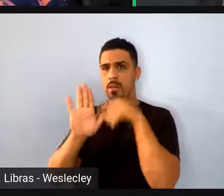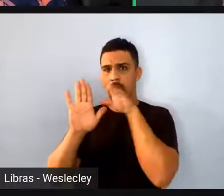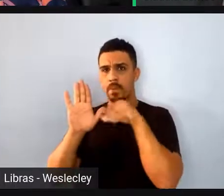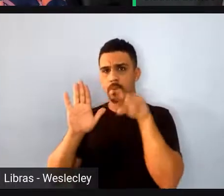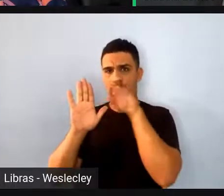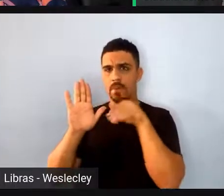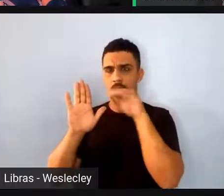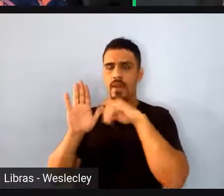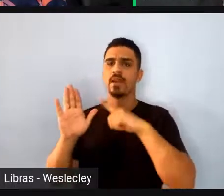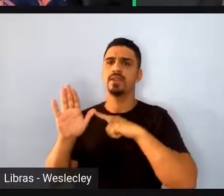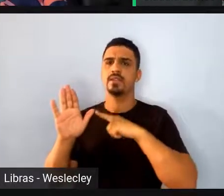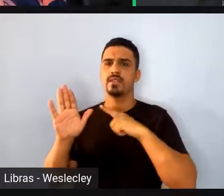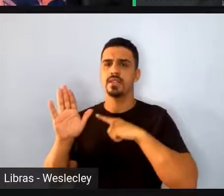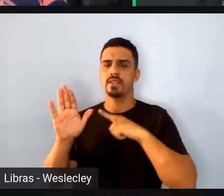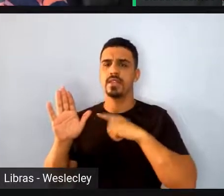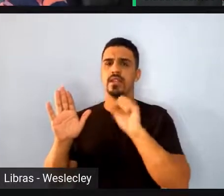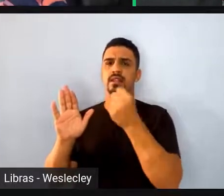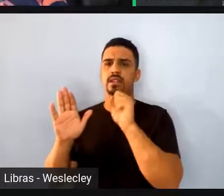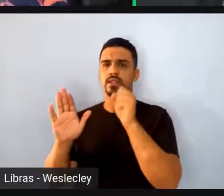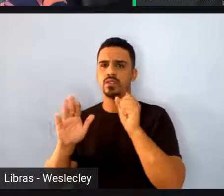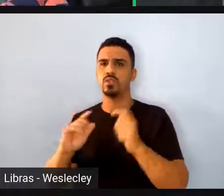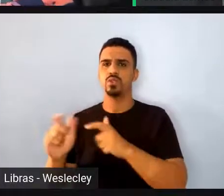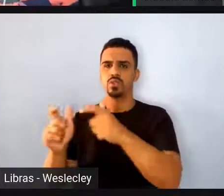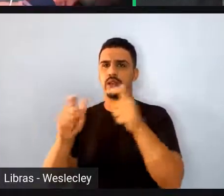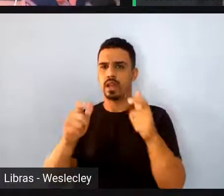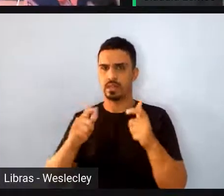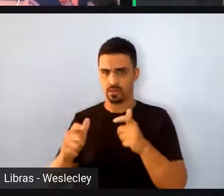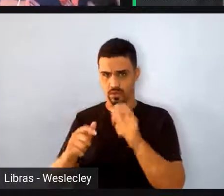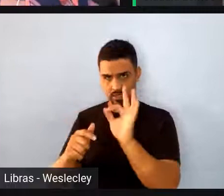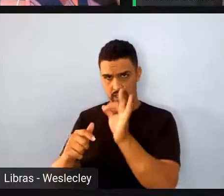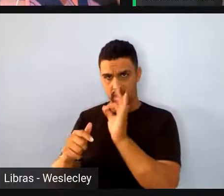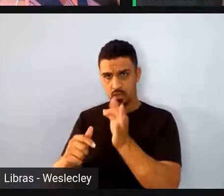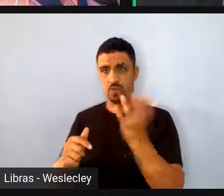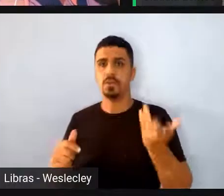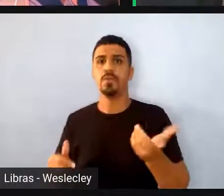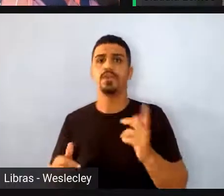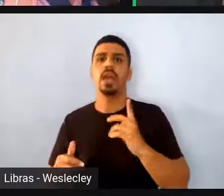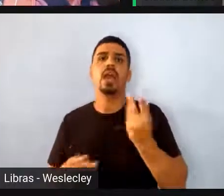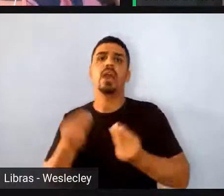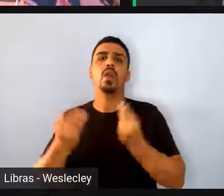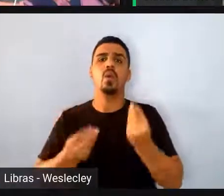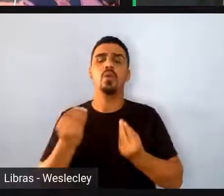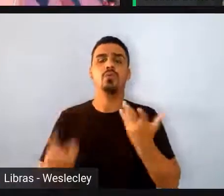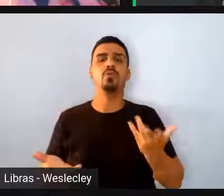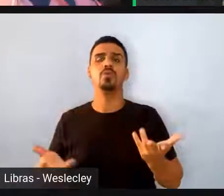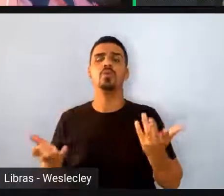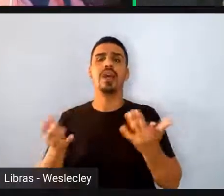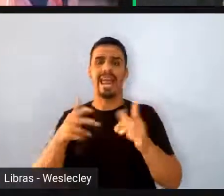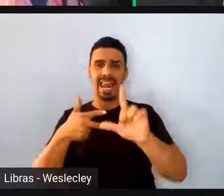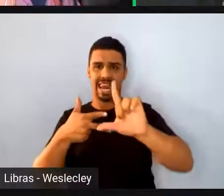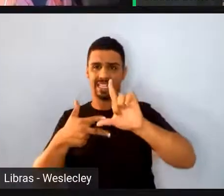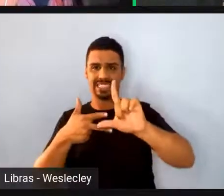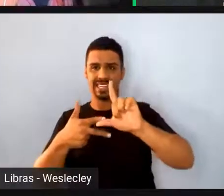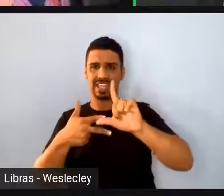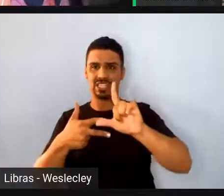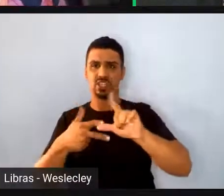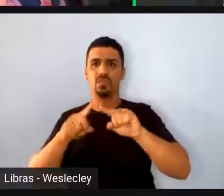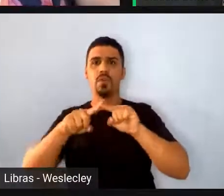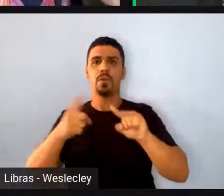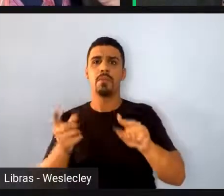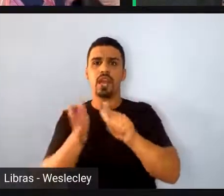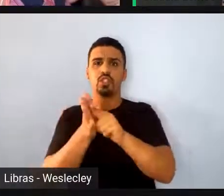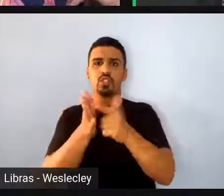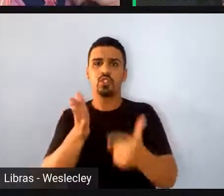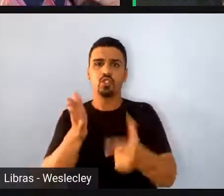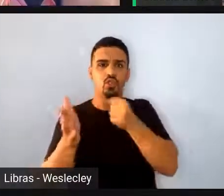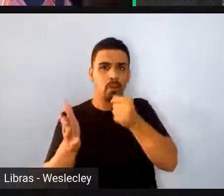respeitam, nesses oito casos que você encontrou, né, sim, o rito legislativo, né? Na verdade, sim, o jornalista não costuma interromper